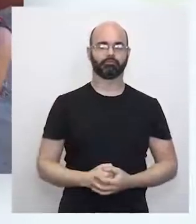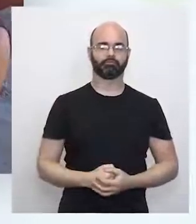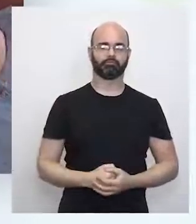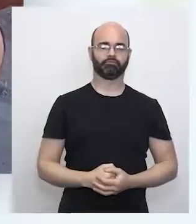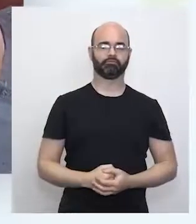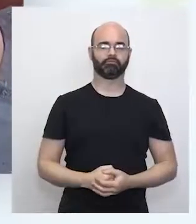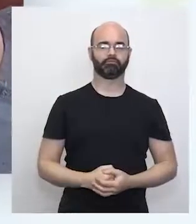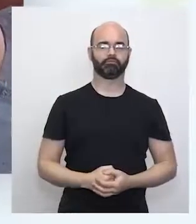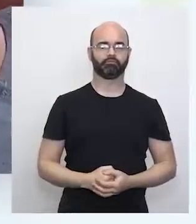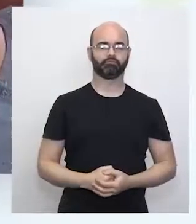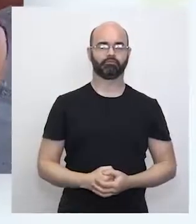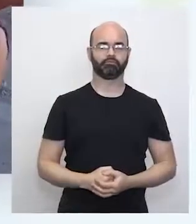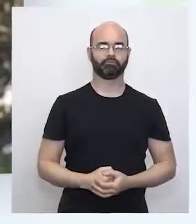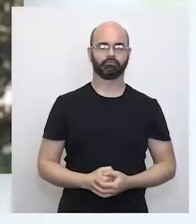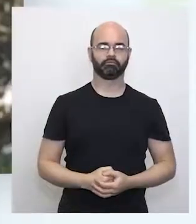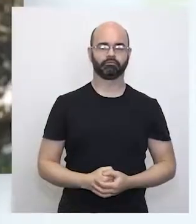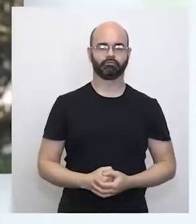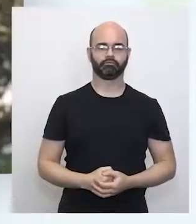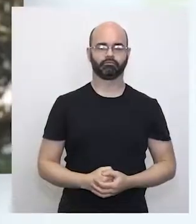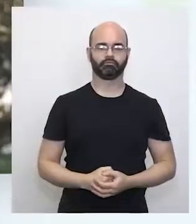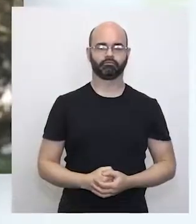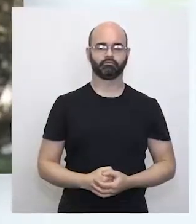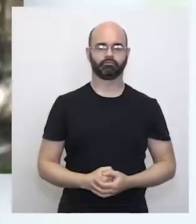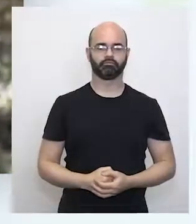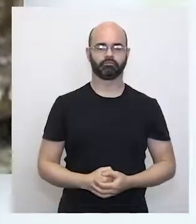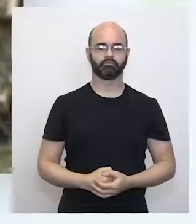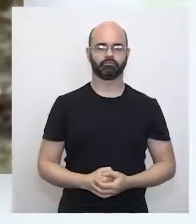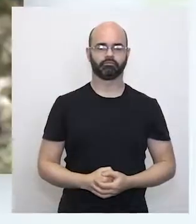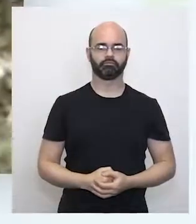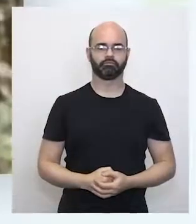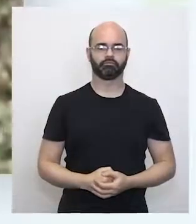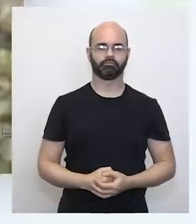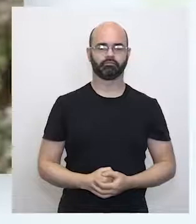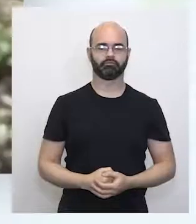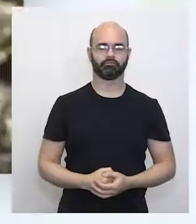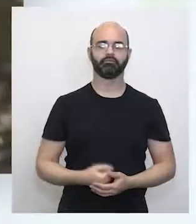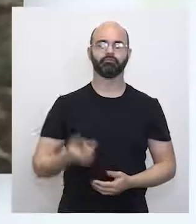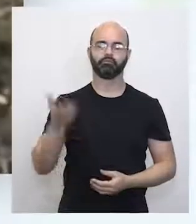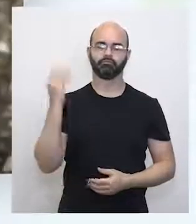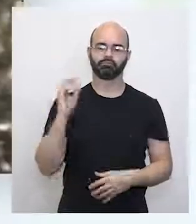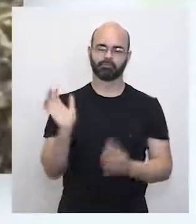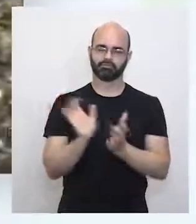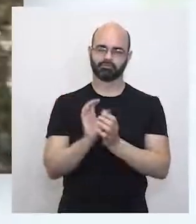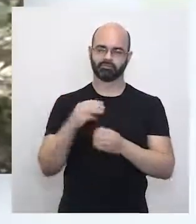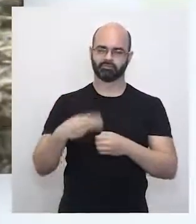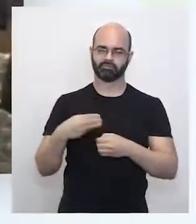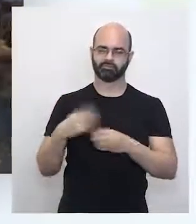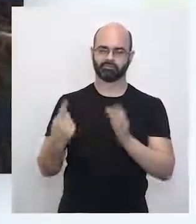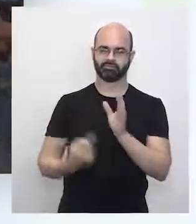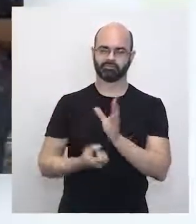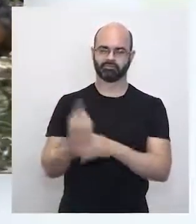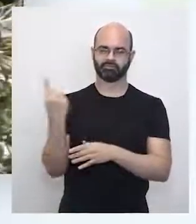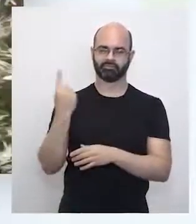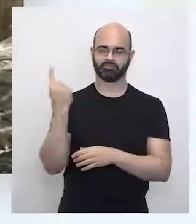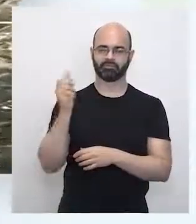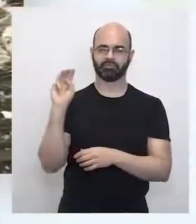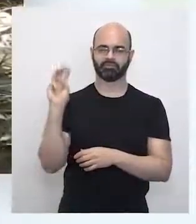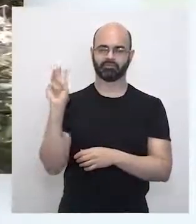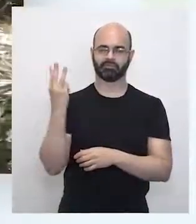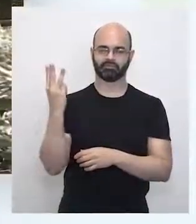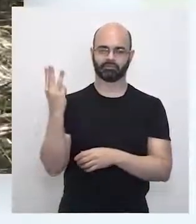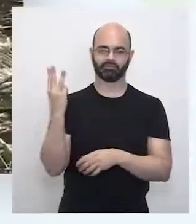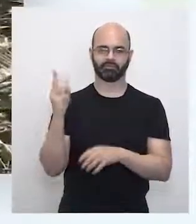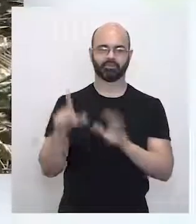Fome quebrando coco. O município Lago do Junco foi o primeiro do estado do Maranhão a aprovar uma lei